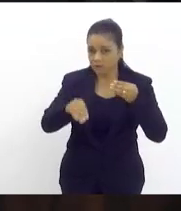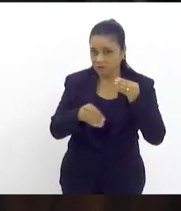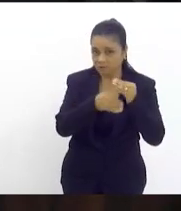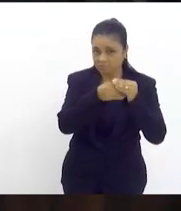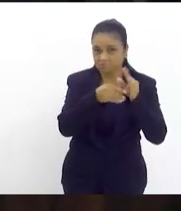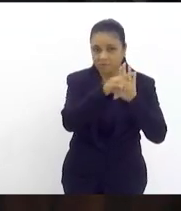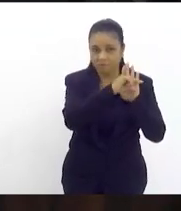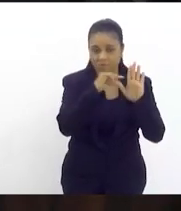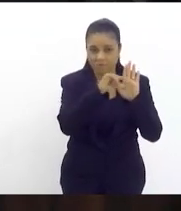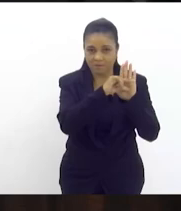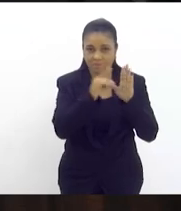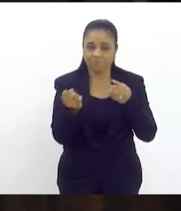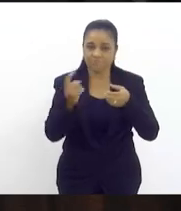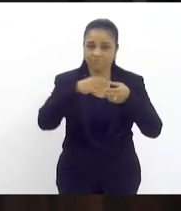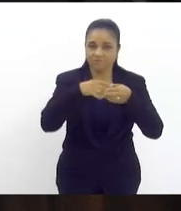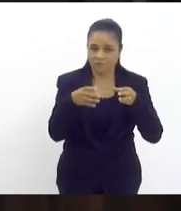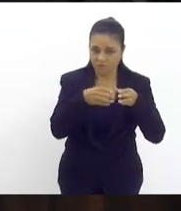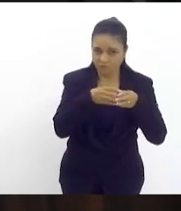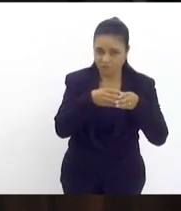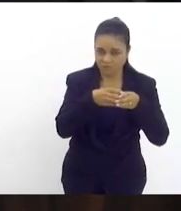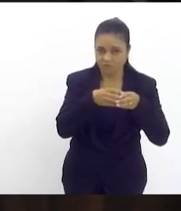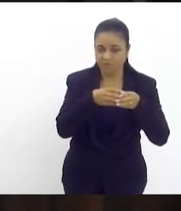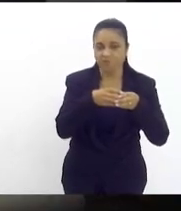às comissões técnicas.